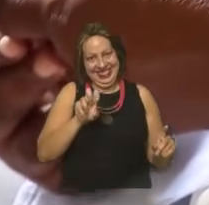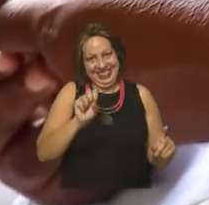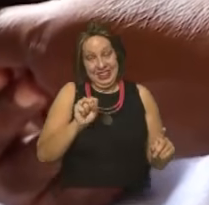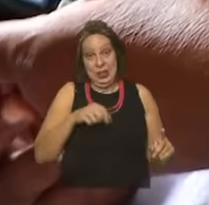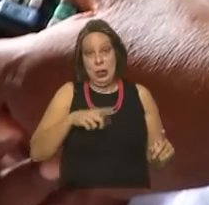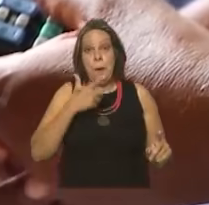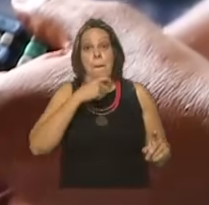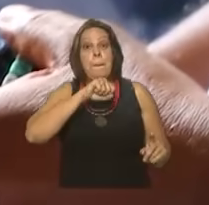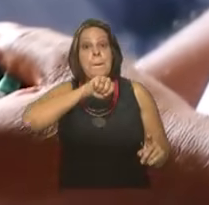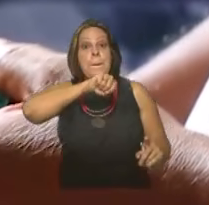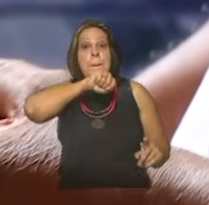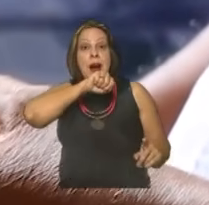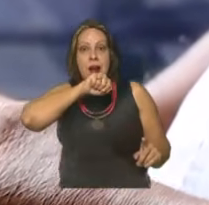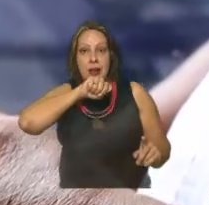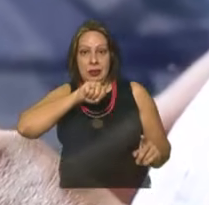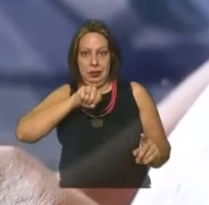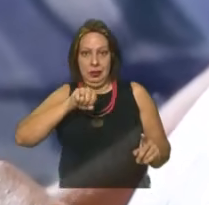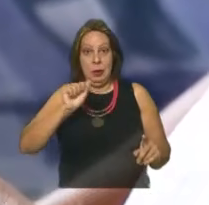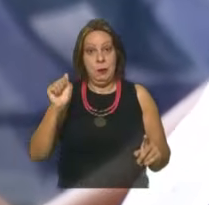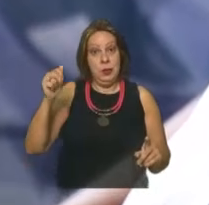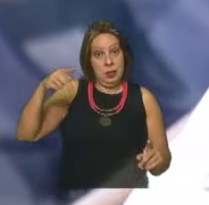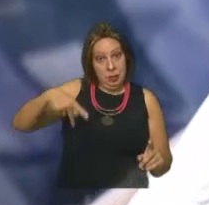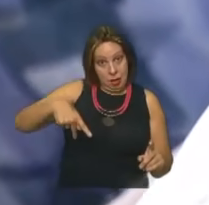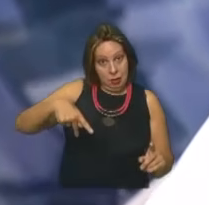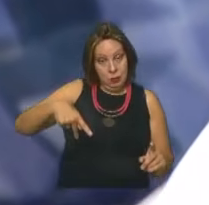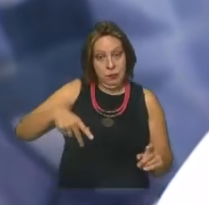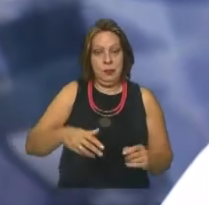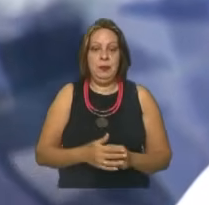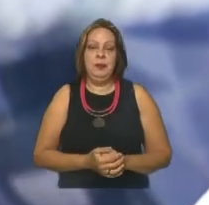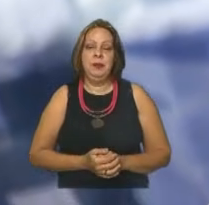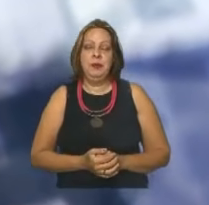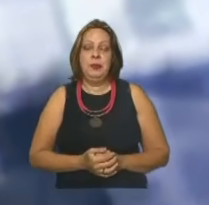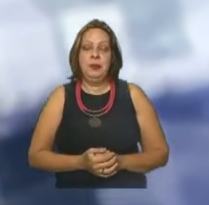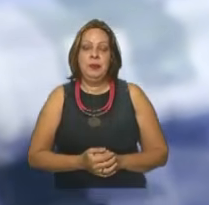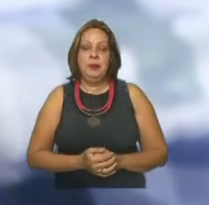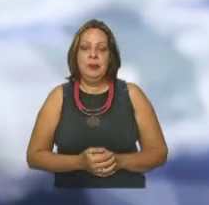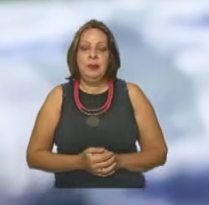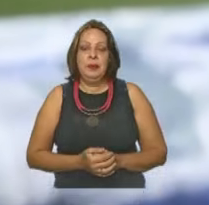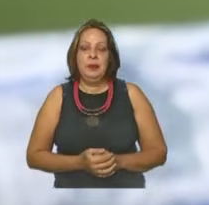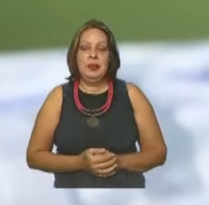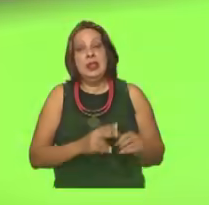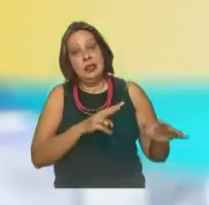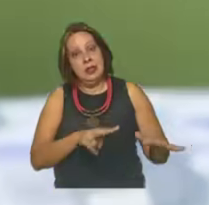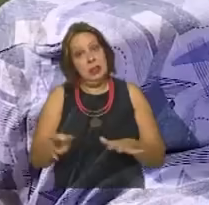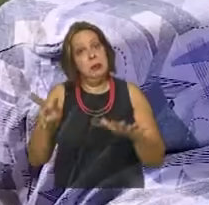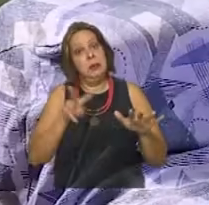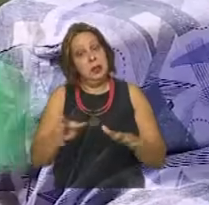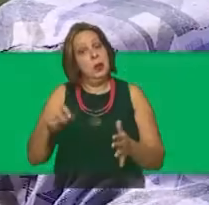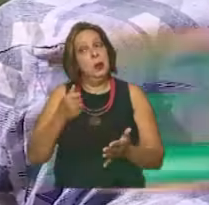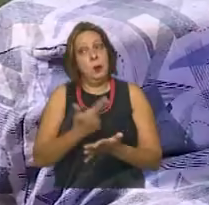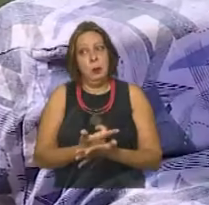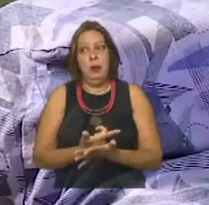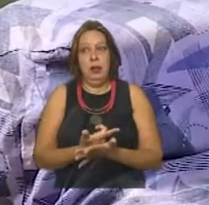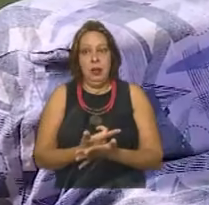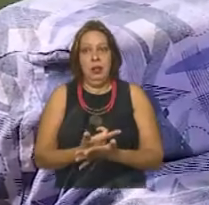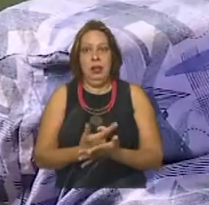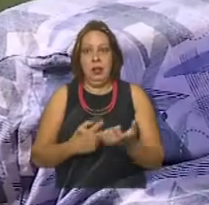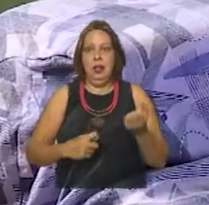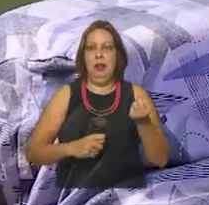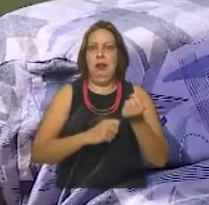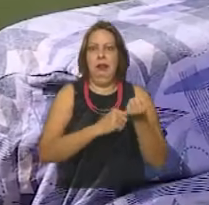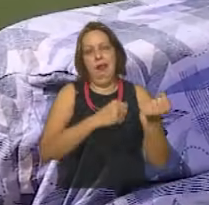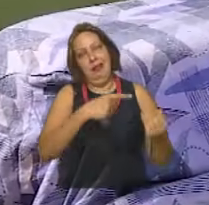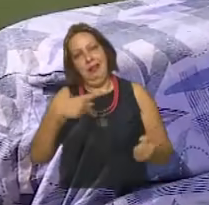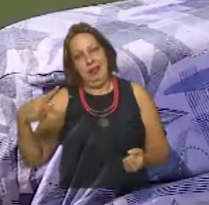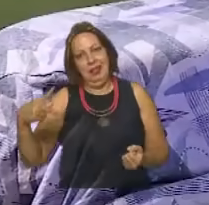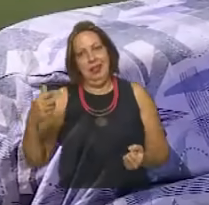família aposentado que toda semana adquire o Caju Cap e está muito feliz. O Caju Cap, para